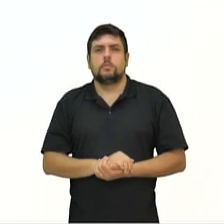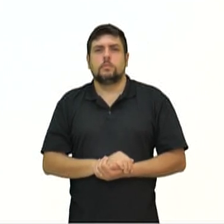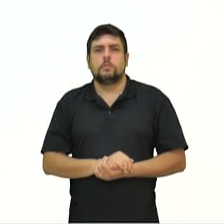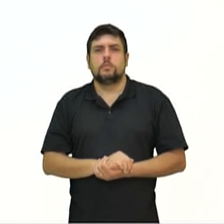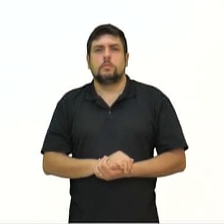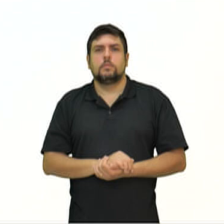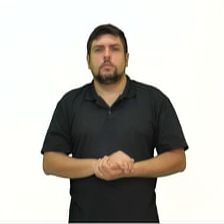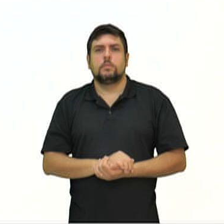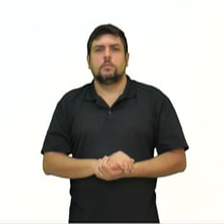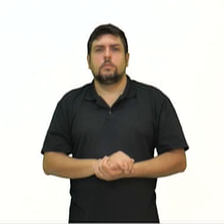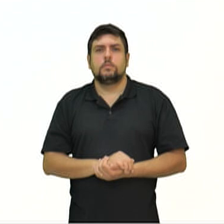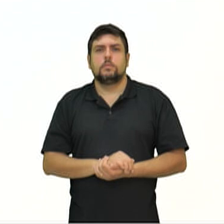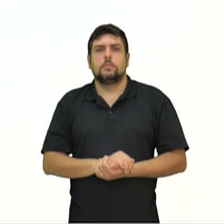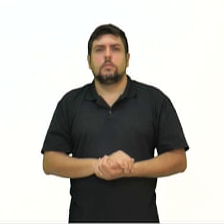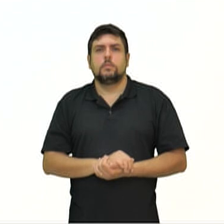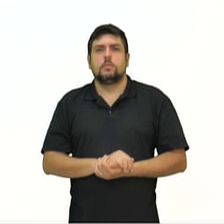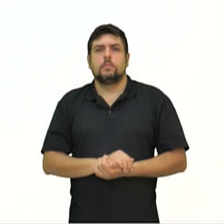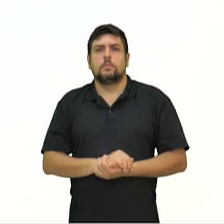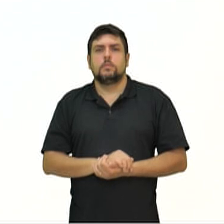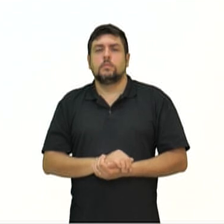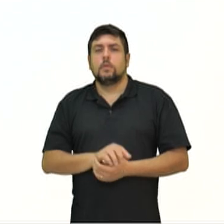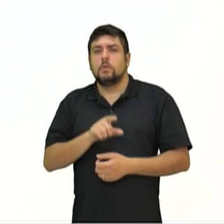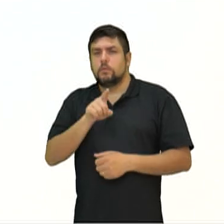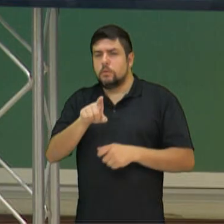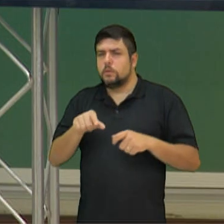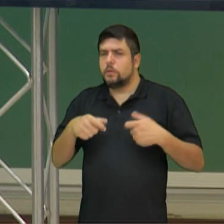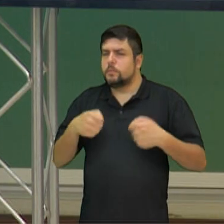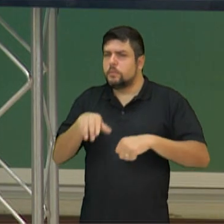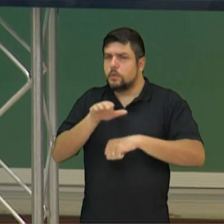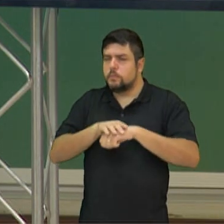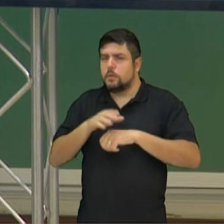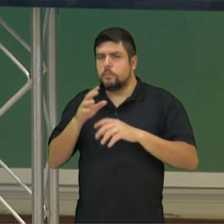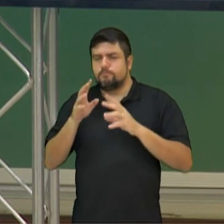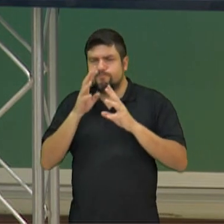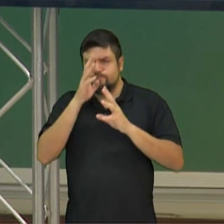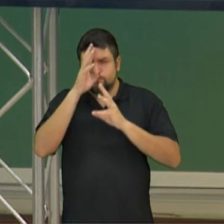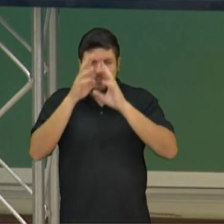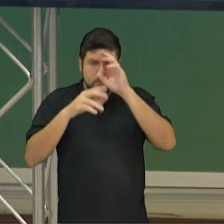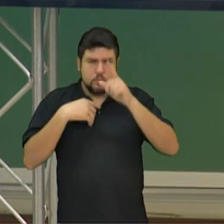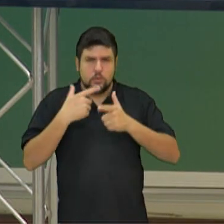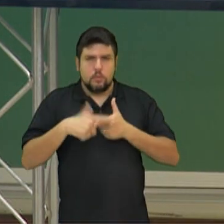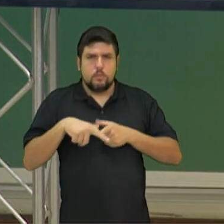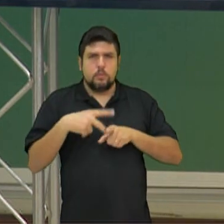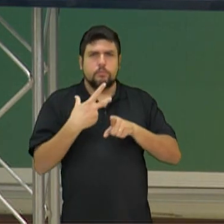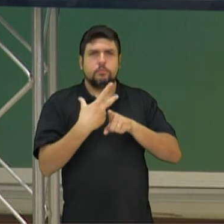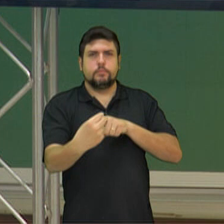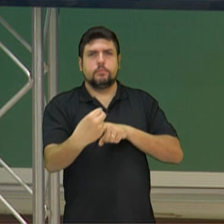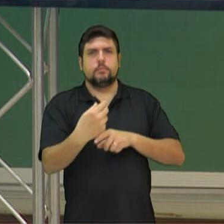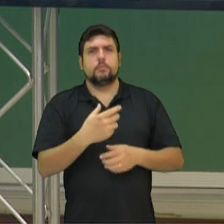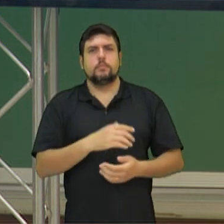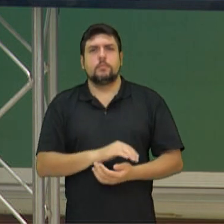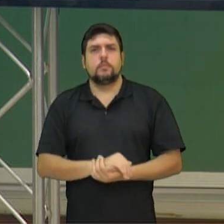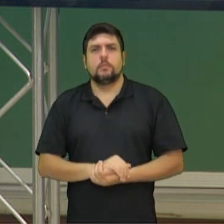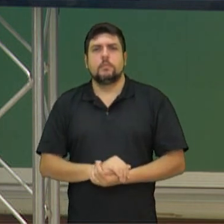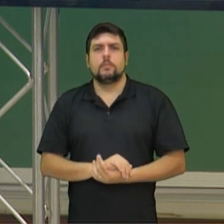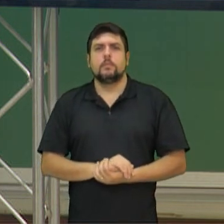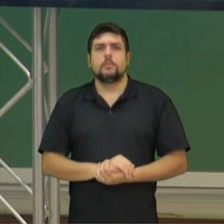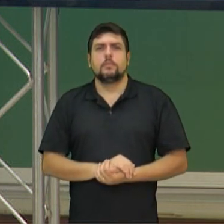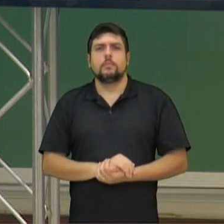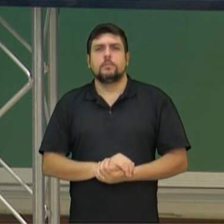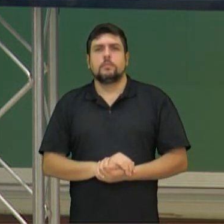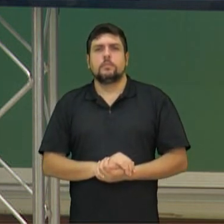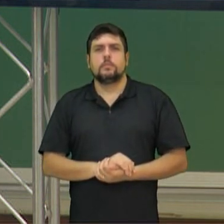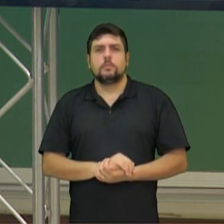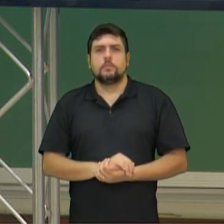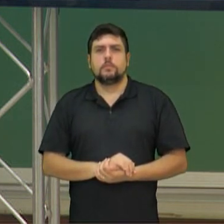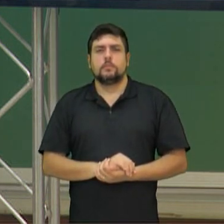climbing. Você tem que ser mais criativo para superar os seus problemas. Aqui é um adjetivo comprido, então a gente